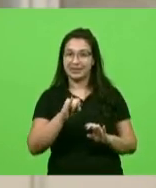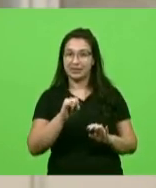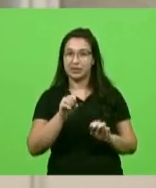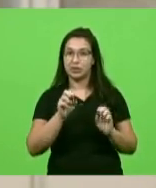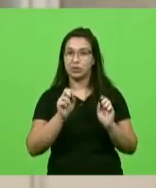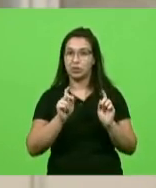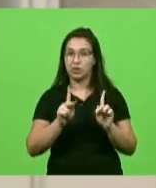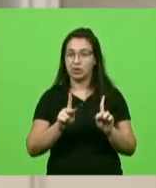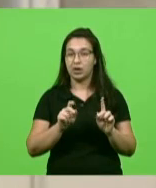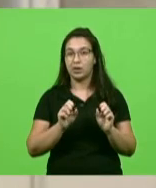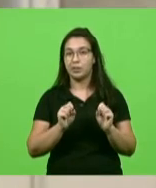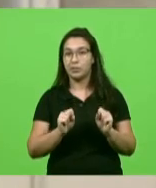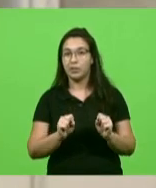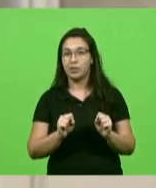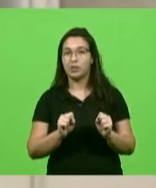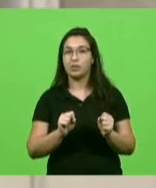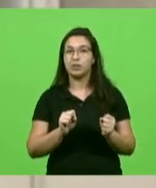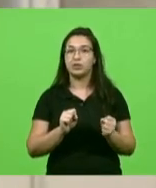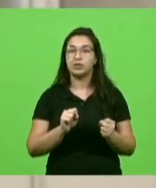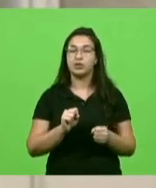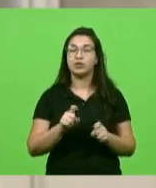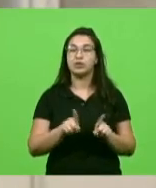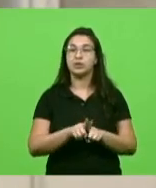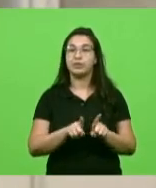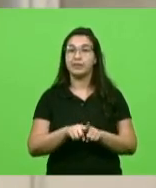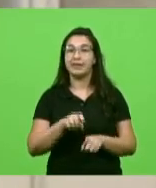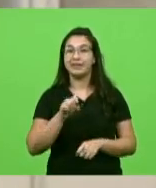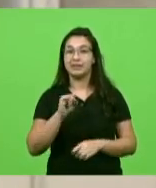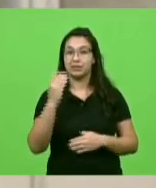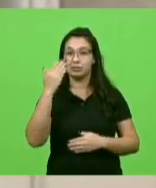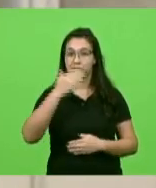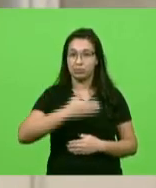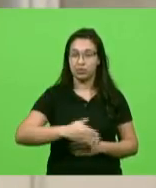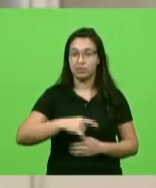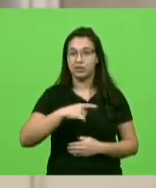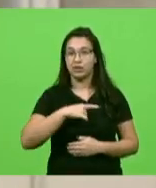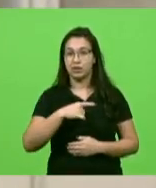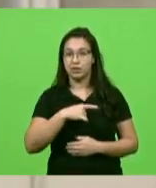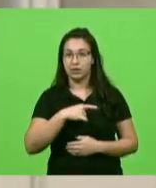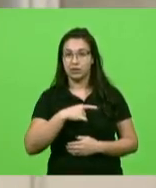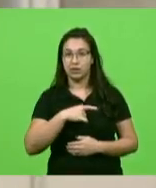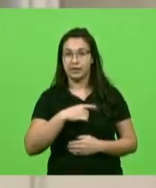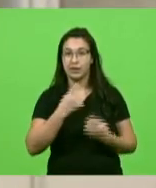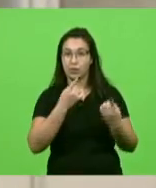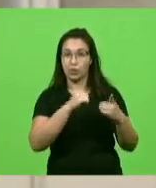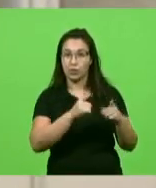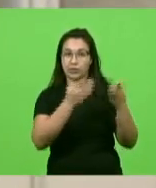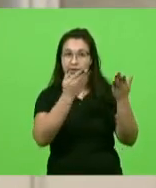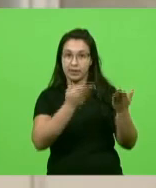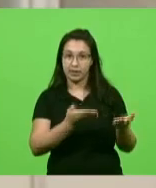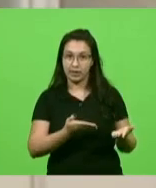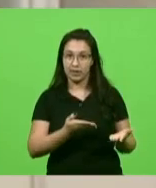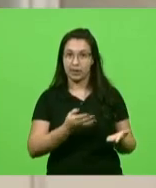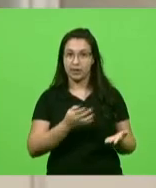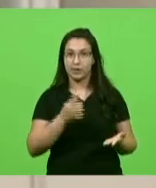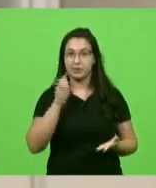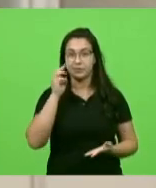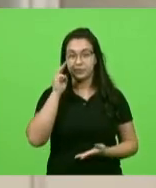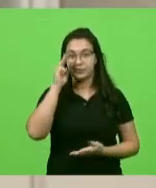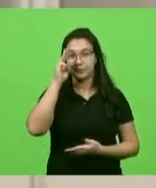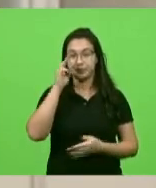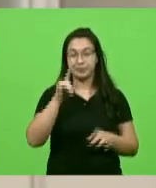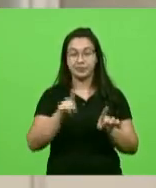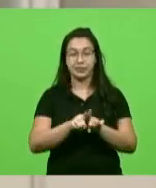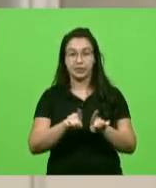e de indícios razoáveis da autoria imputada ao denunciado bem como